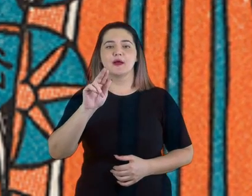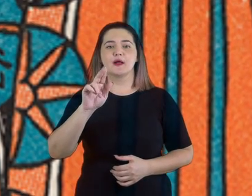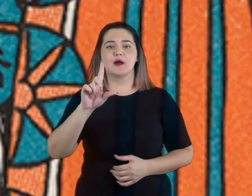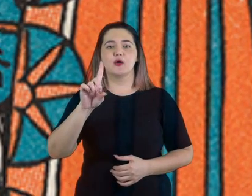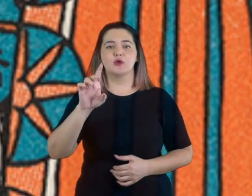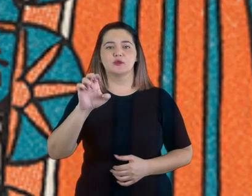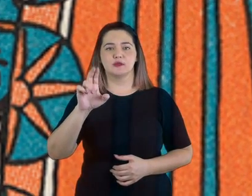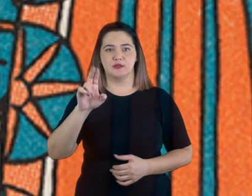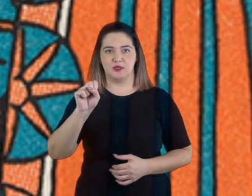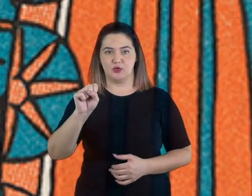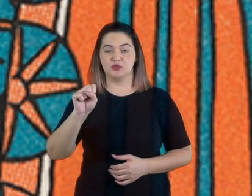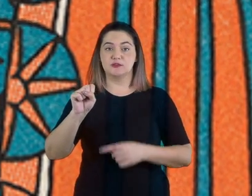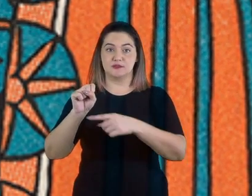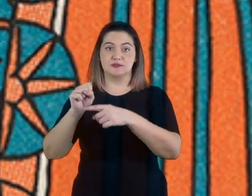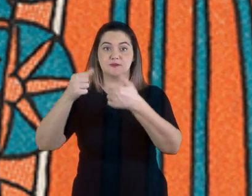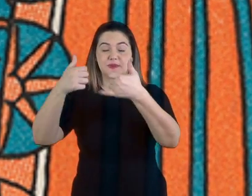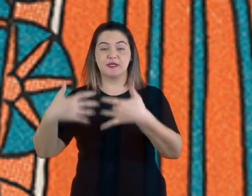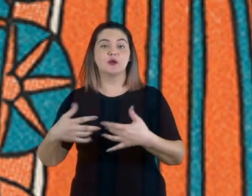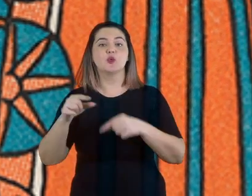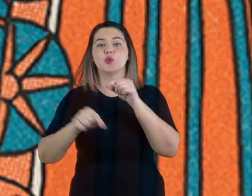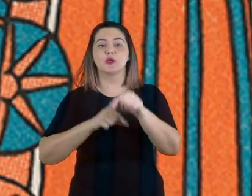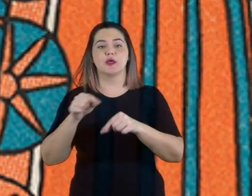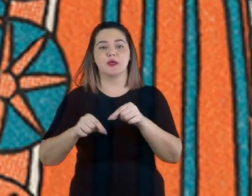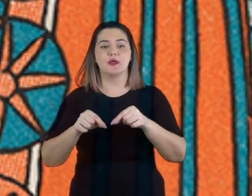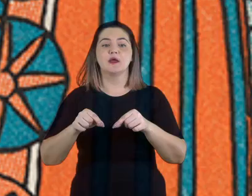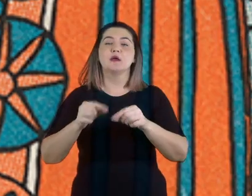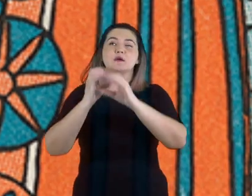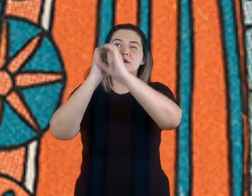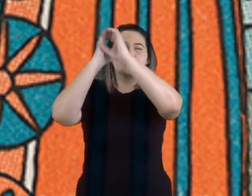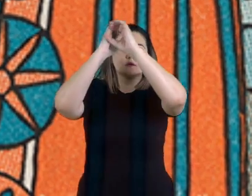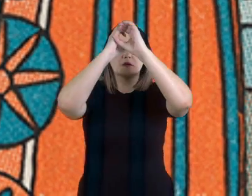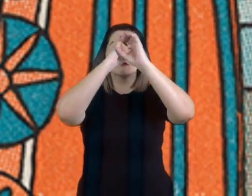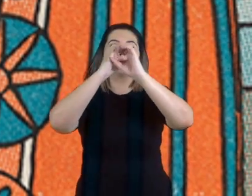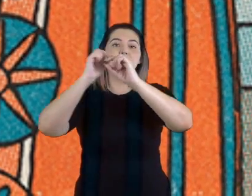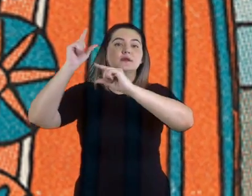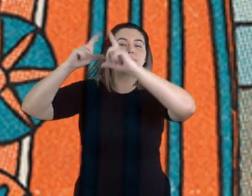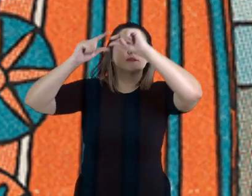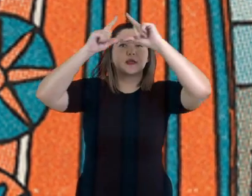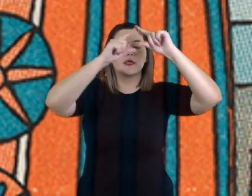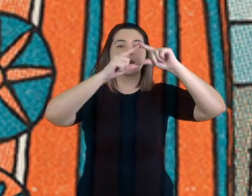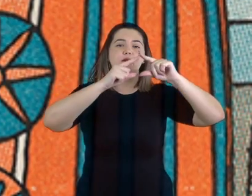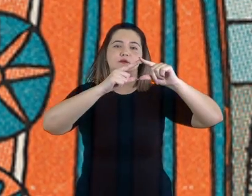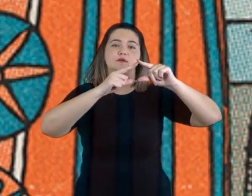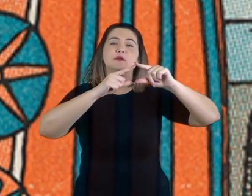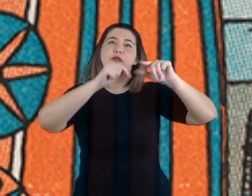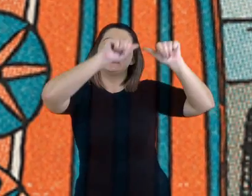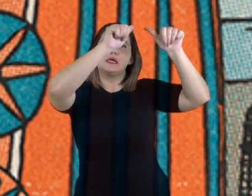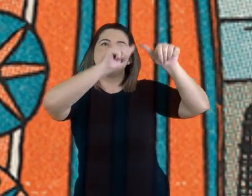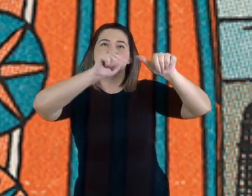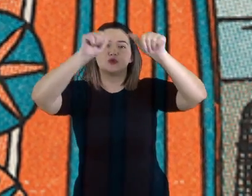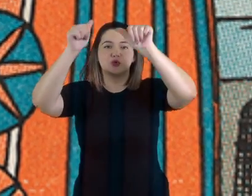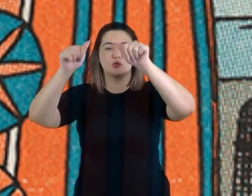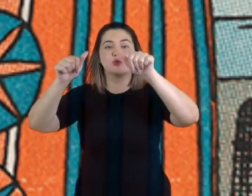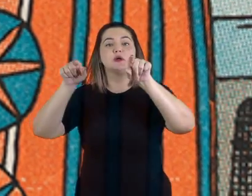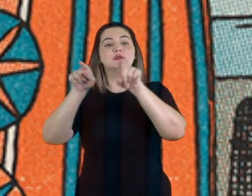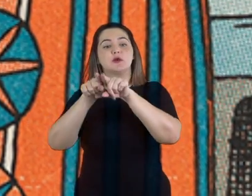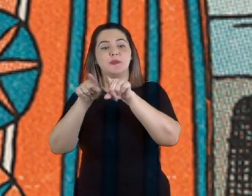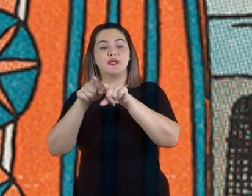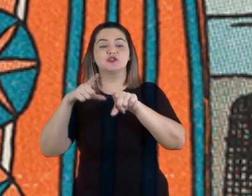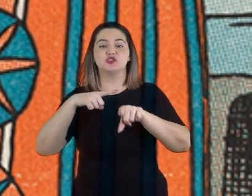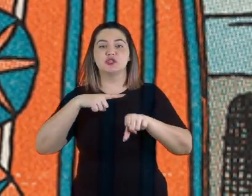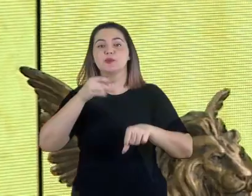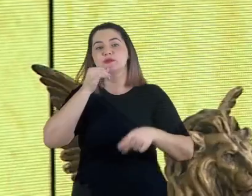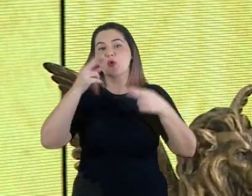por adivinhação eram escritos nos céus pelos deuses, e assim também estavam nas entranhas ou vísceras das